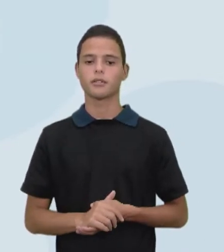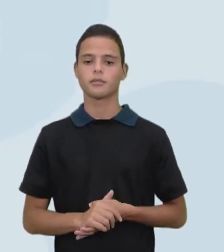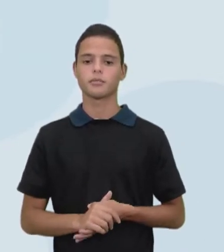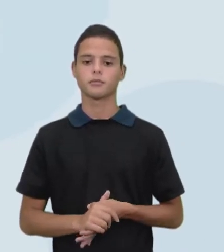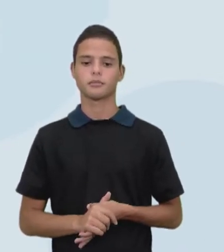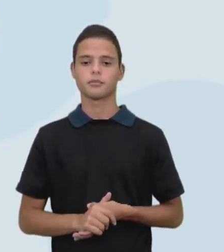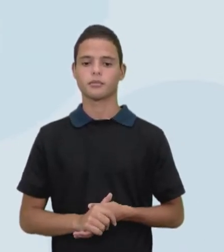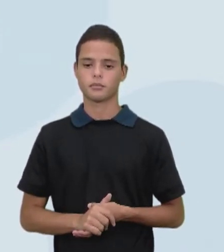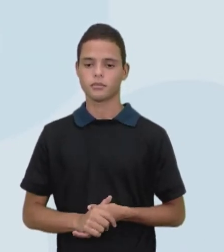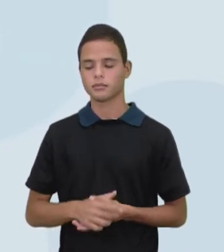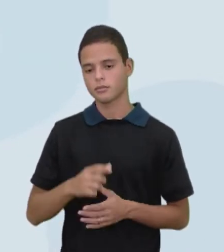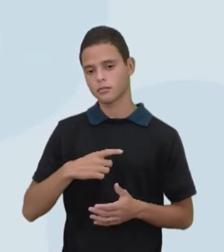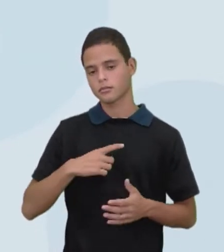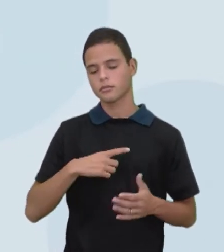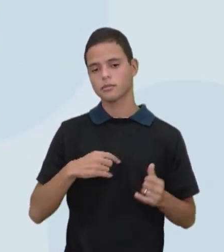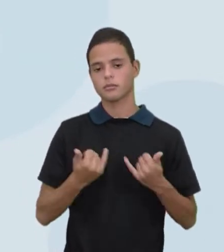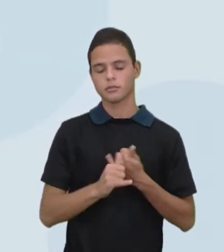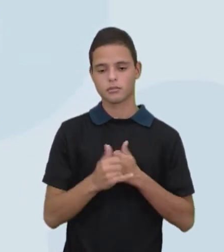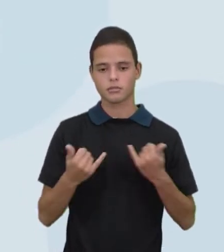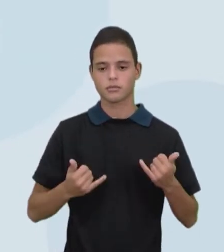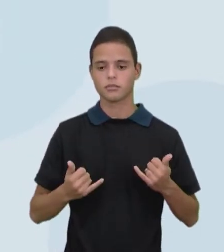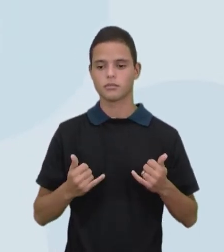né, hidrelétricas, nas usinas